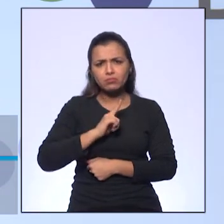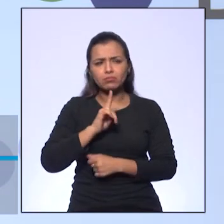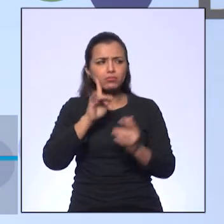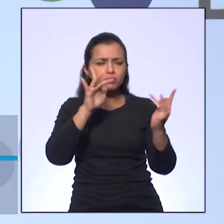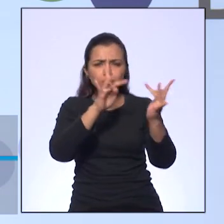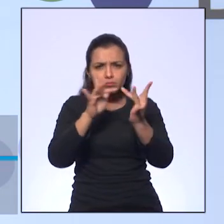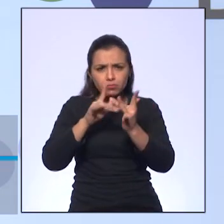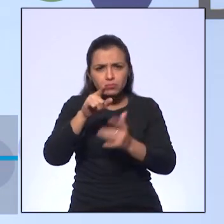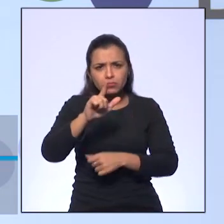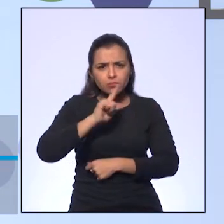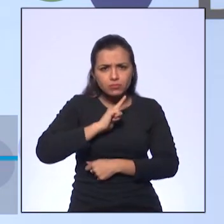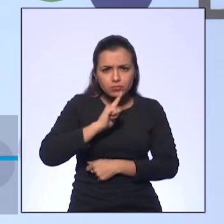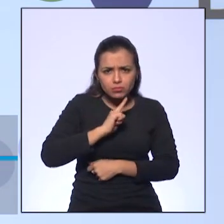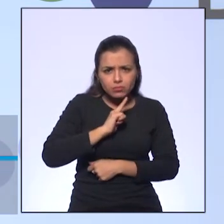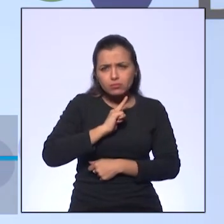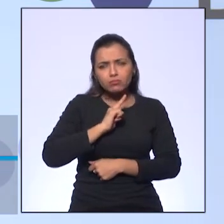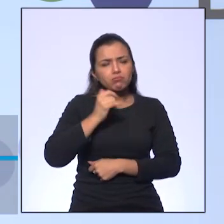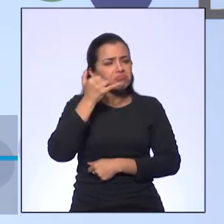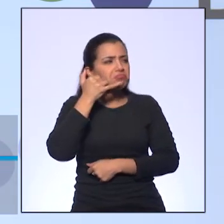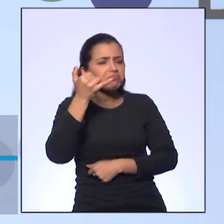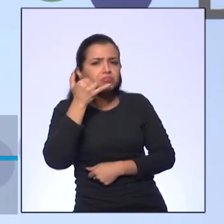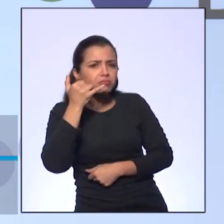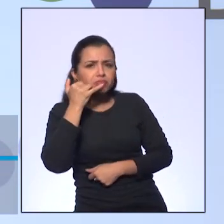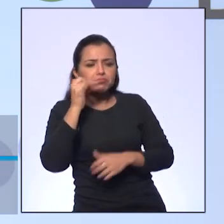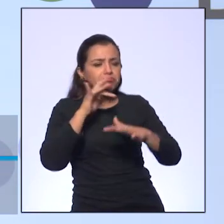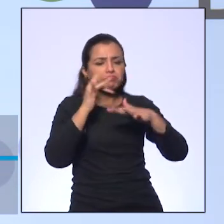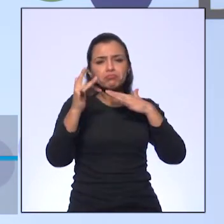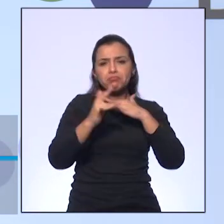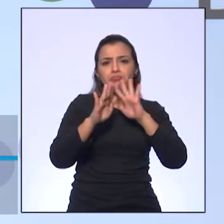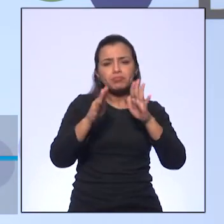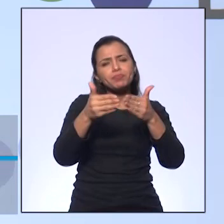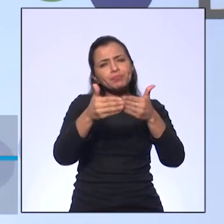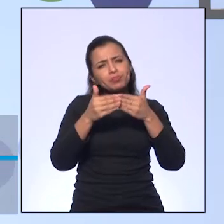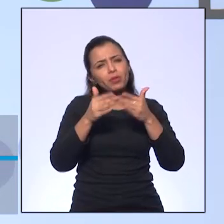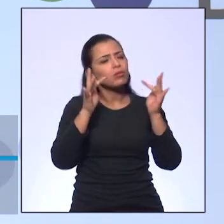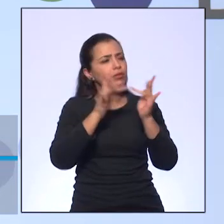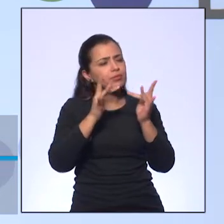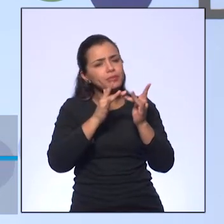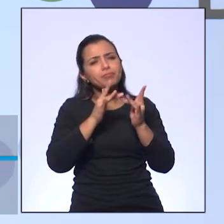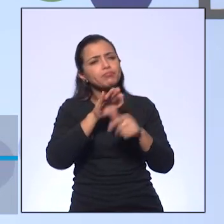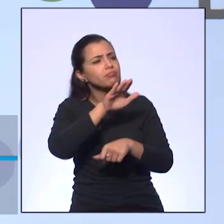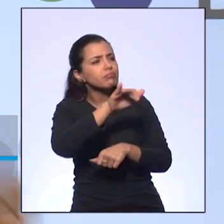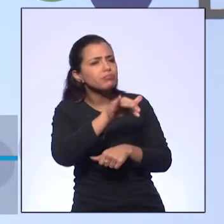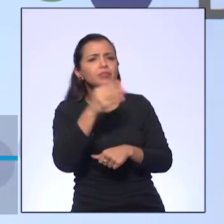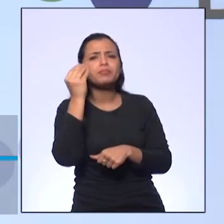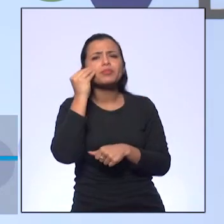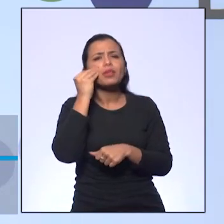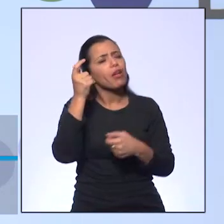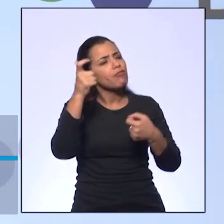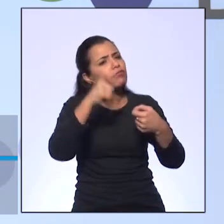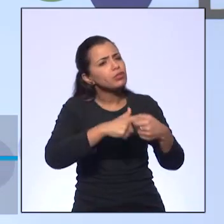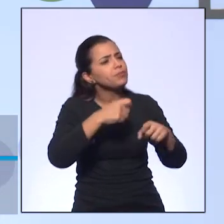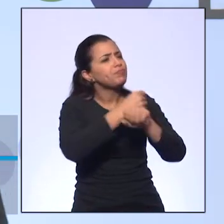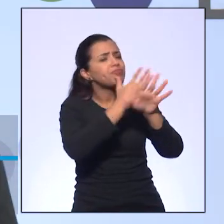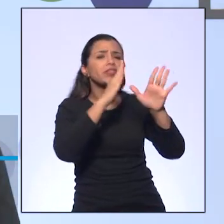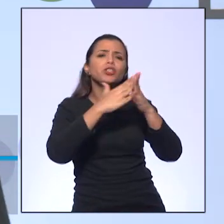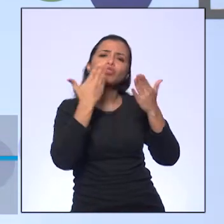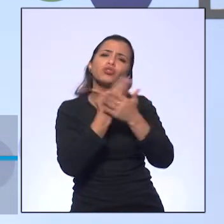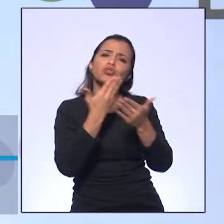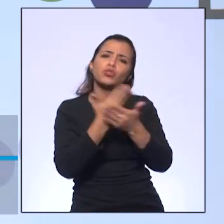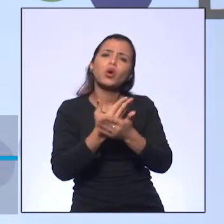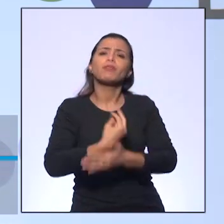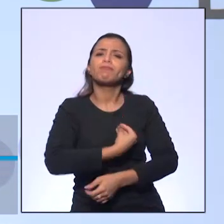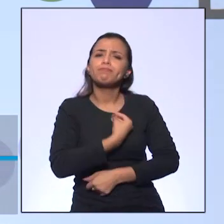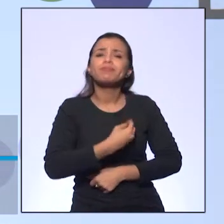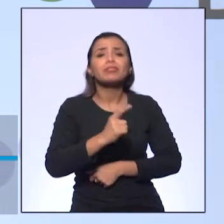conexão via celular, nas redes sociais, por favor, entre em contato com ele, fale para ele voltar para a escola. A escola está acontecendo aqui, ó, de